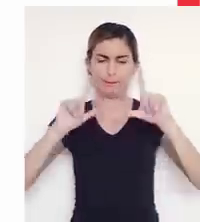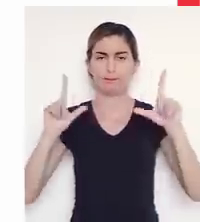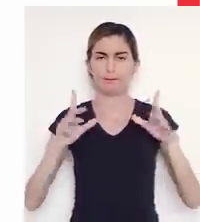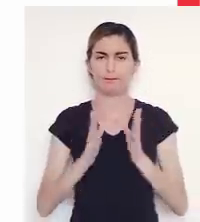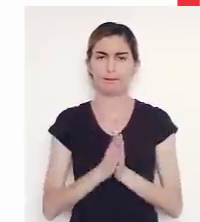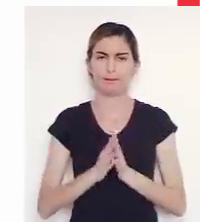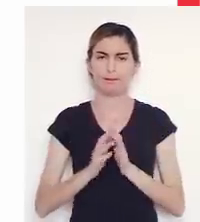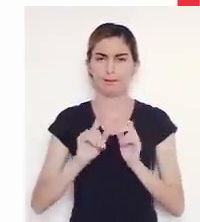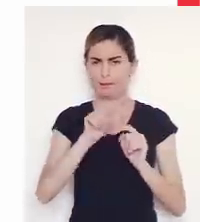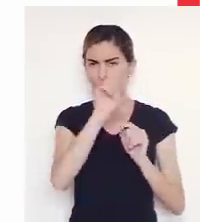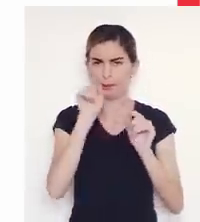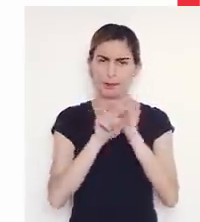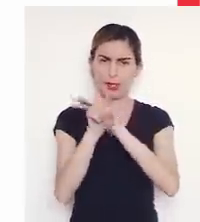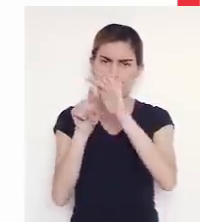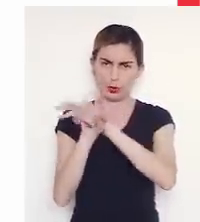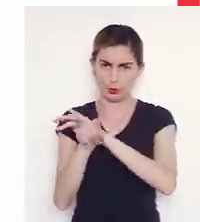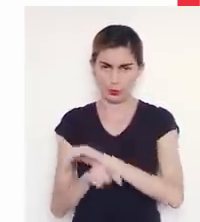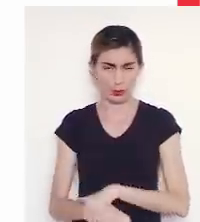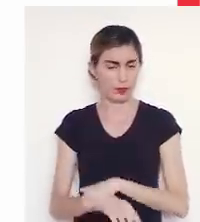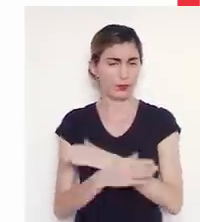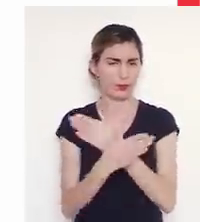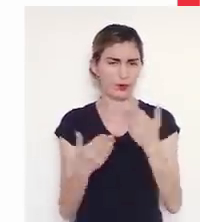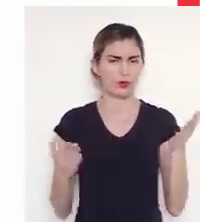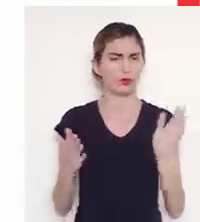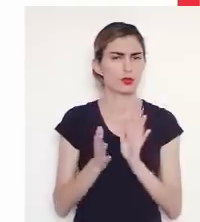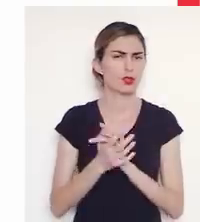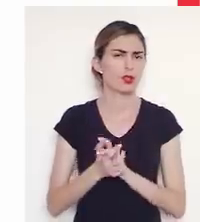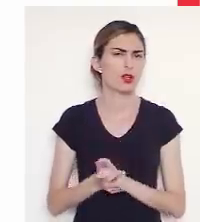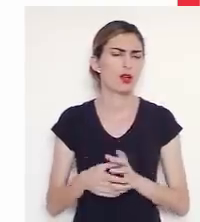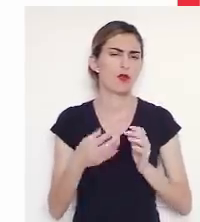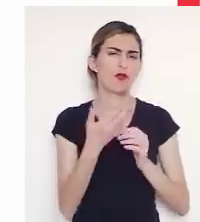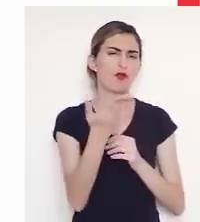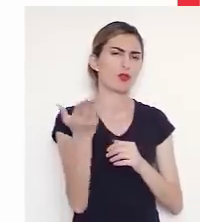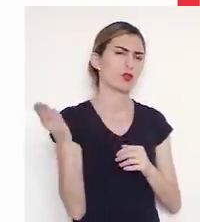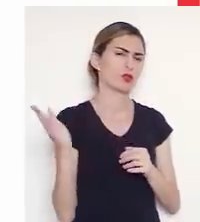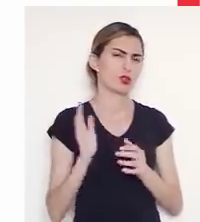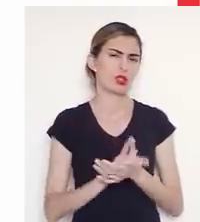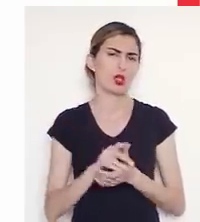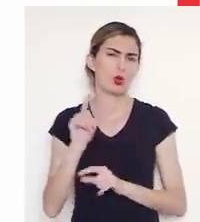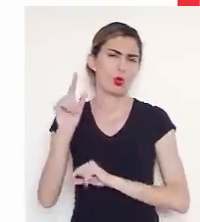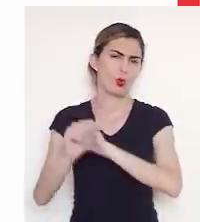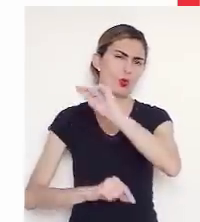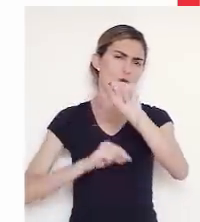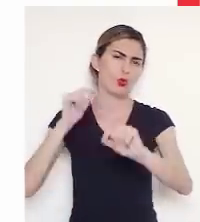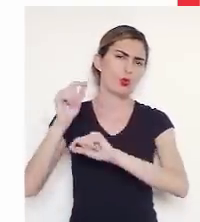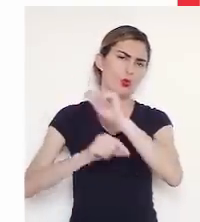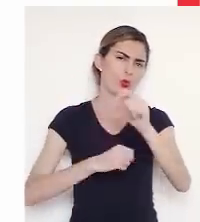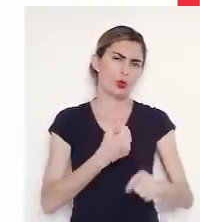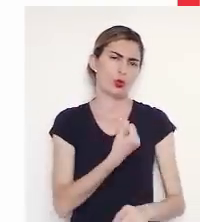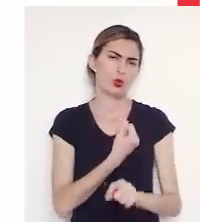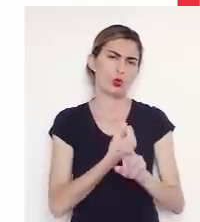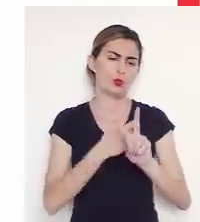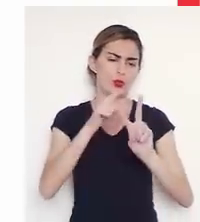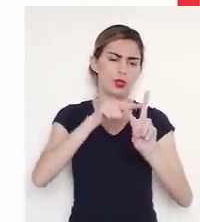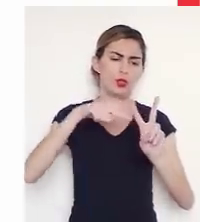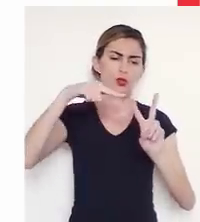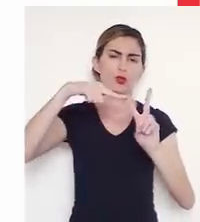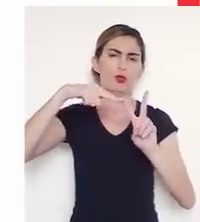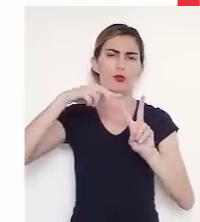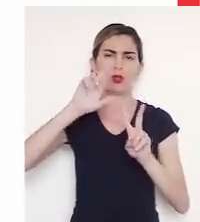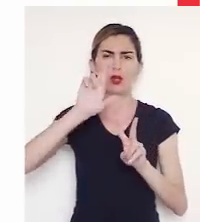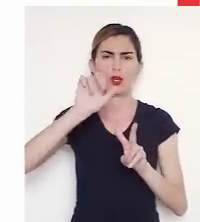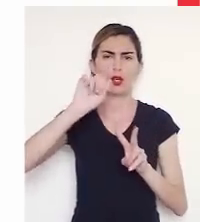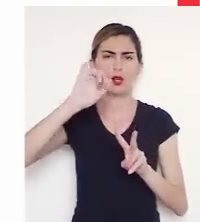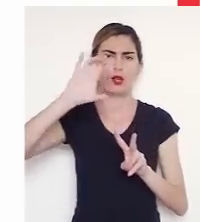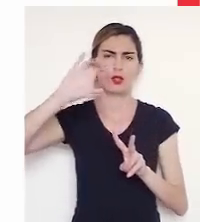Quero problematizar com você. Veja, para você, o que é um número